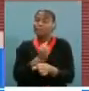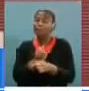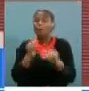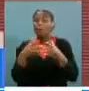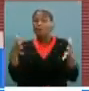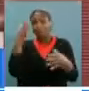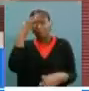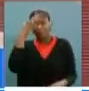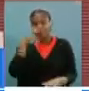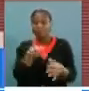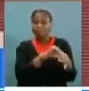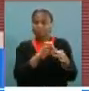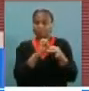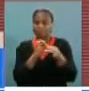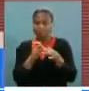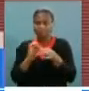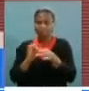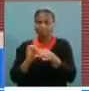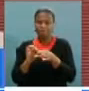aumentar a capacidade de ligação